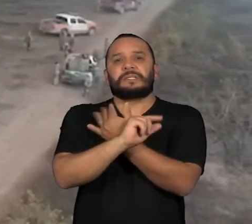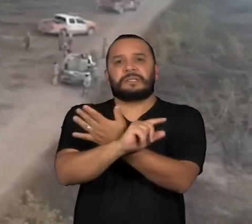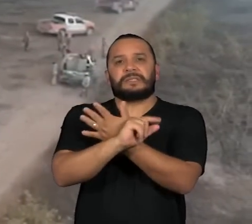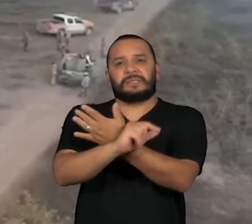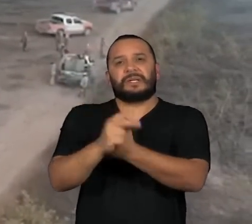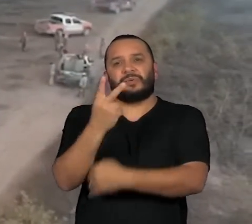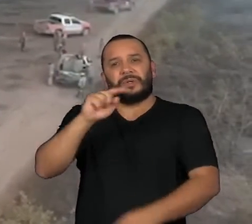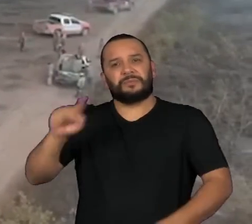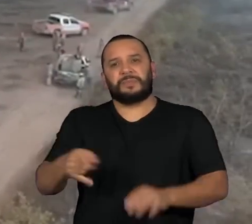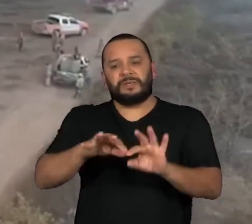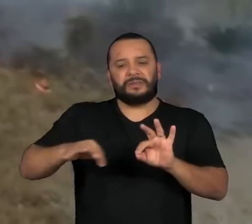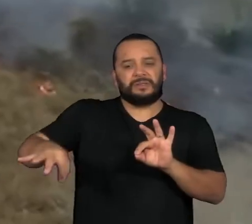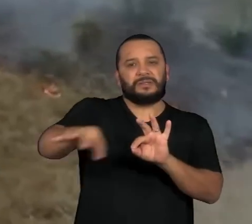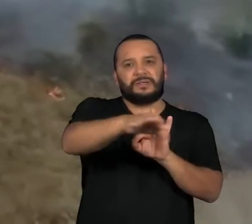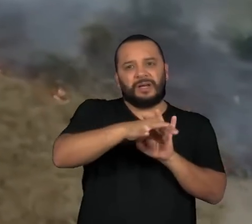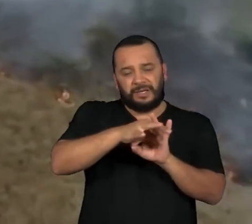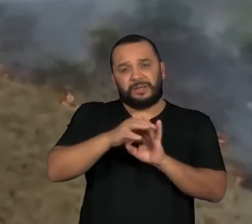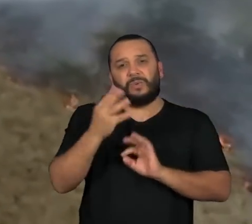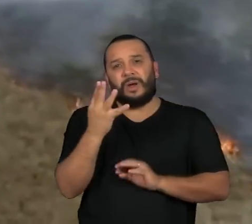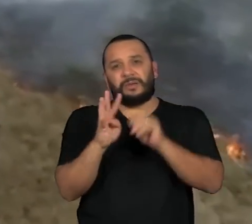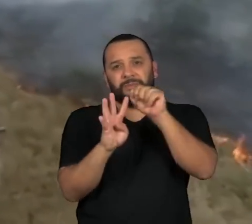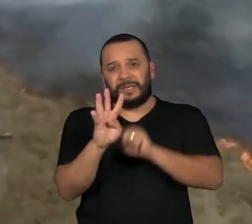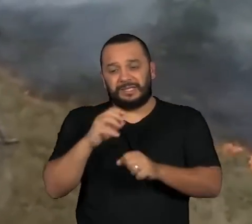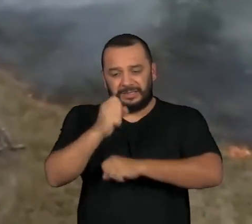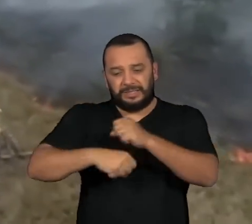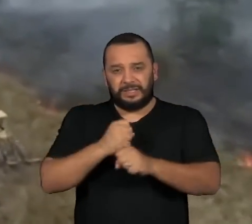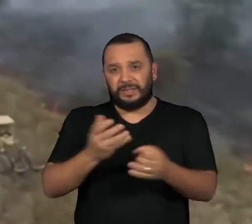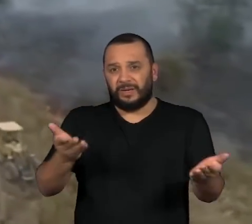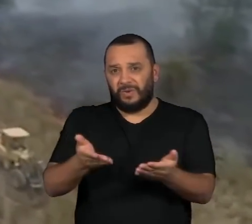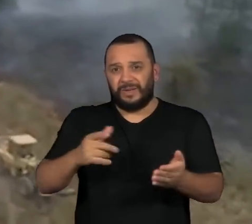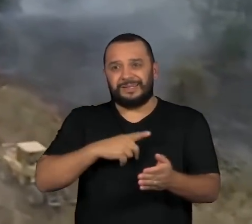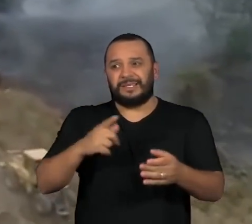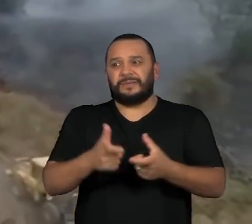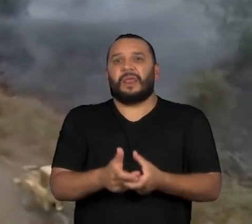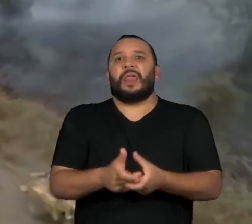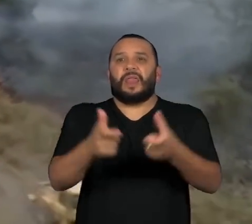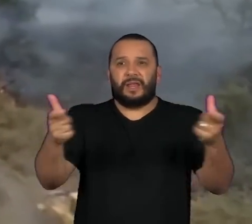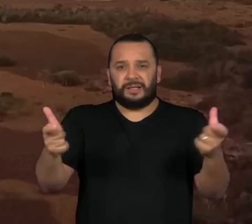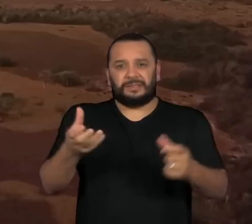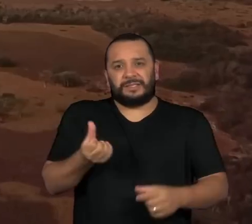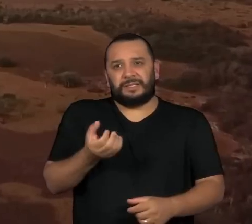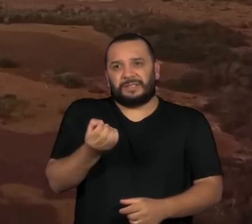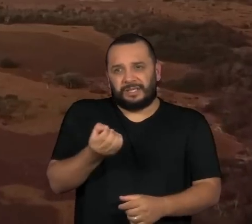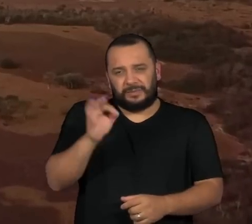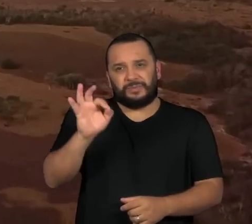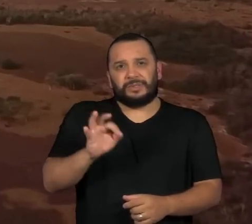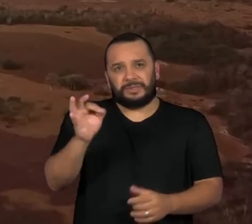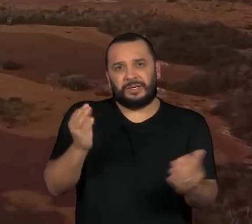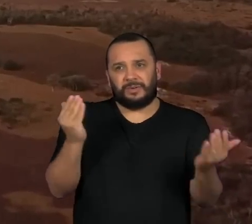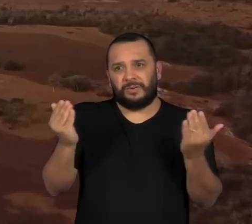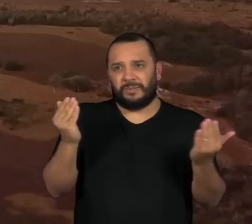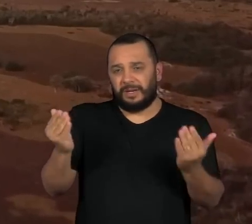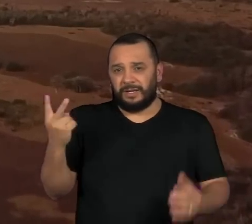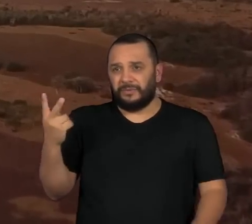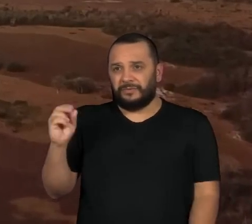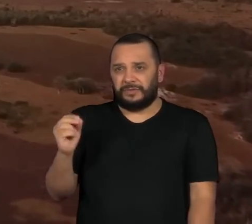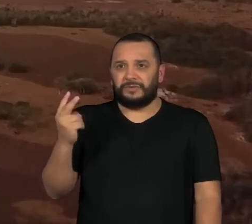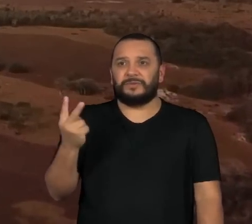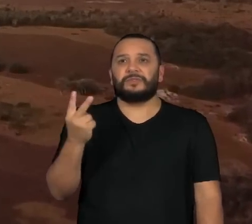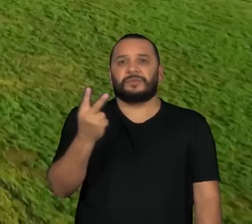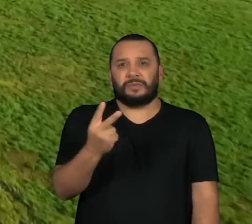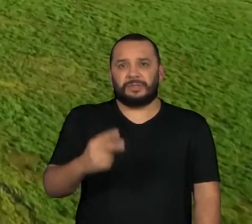primeiros meses deste ano, um aumento de cerca de 60% comparado ao mesmo período de